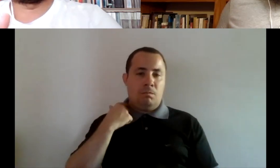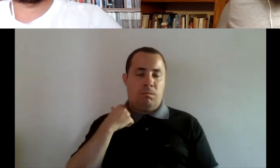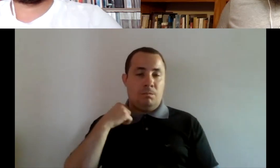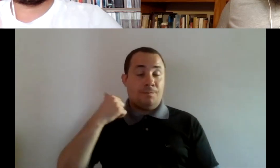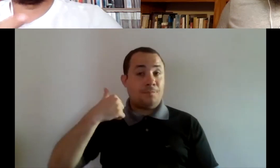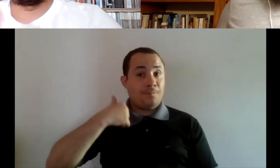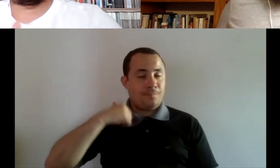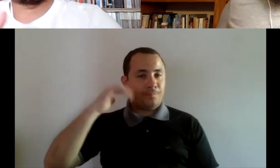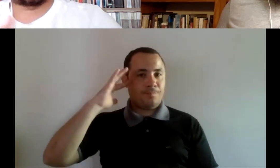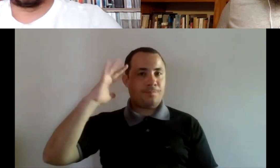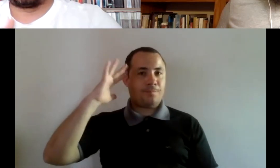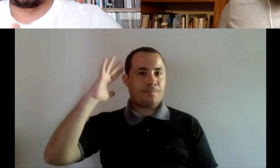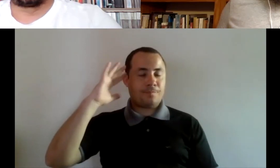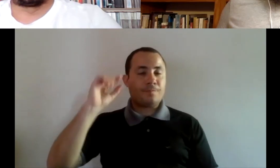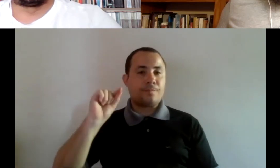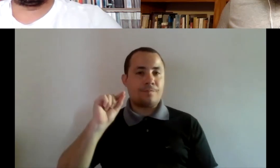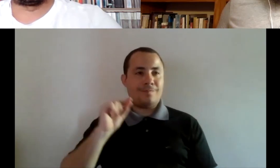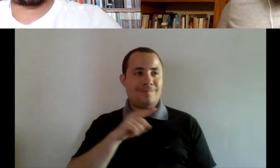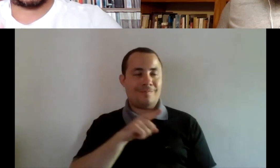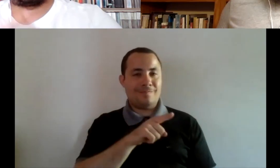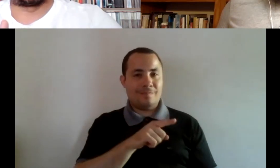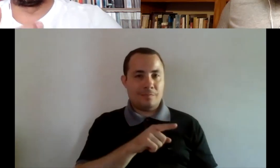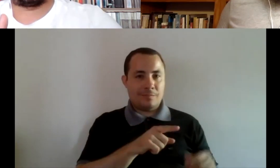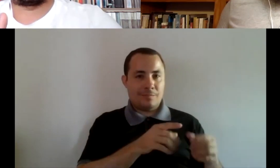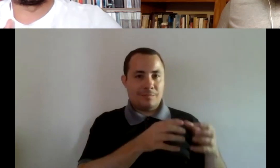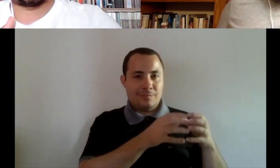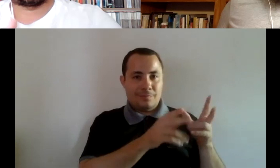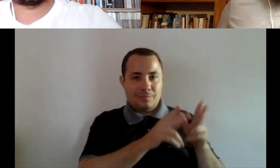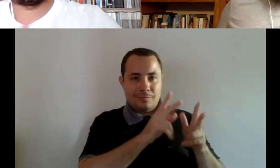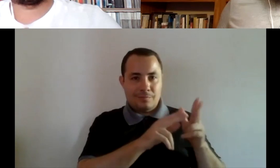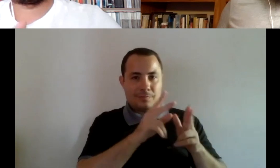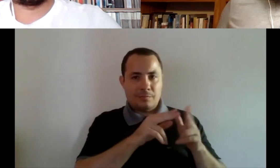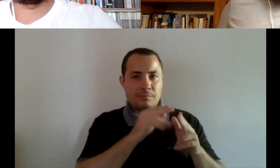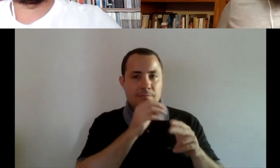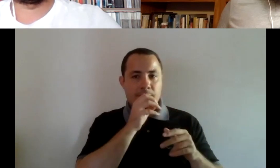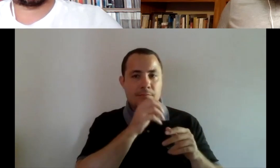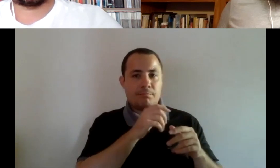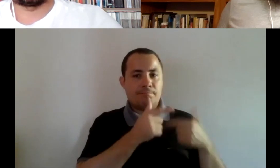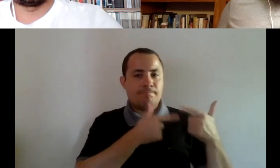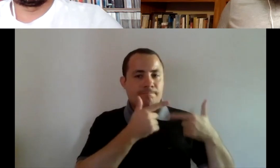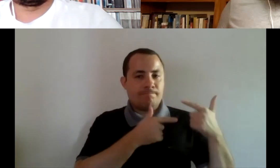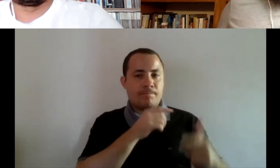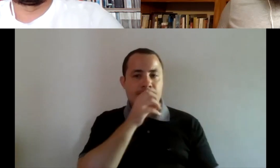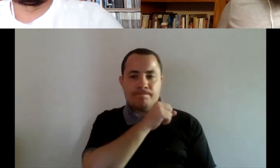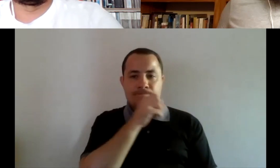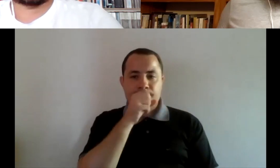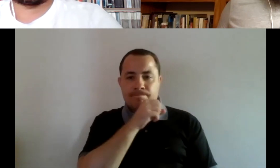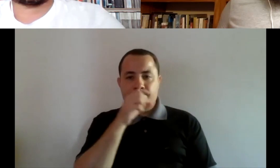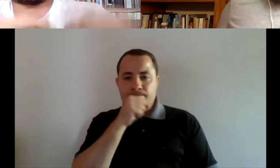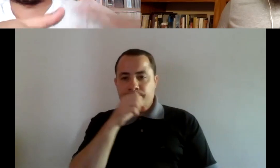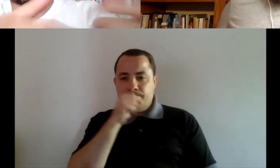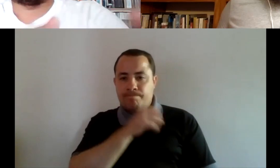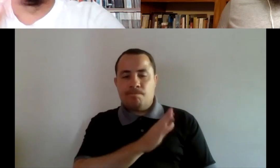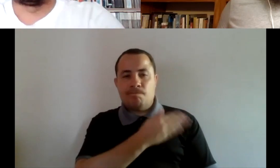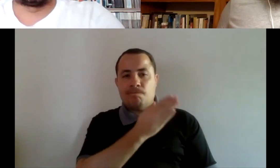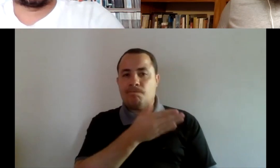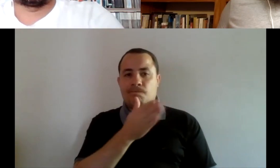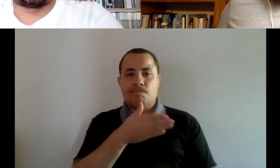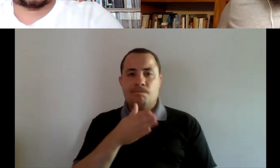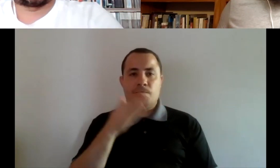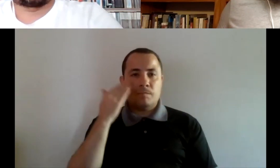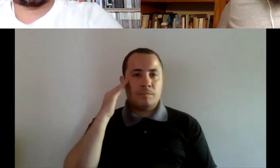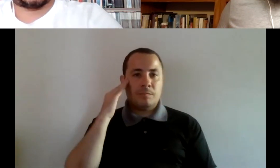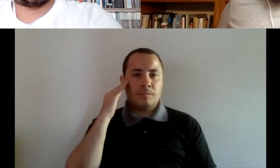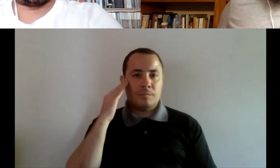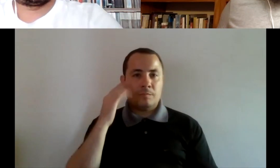que as editoras acabam fazendo um filtro muito rápido, né? Porque ela tem que identificar algo que já vai encaixar